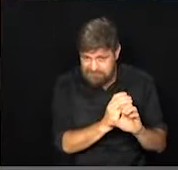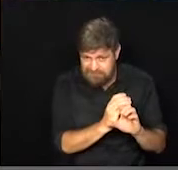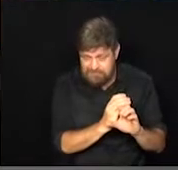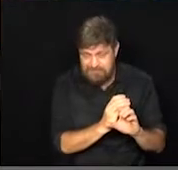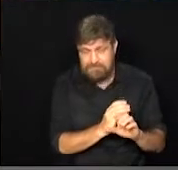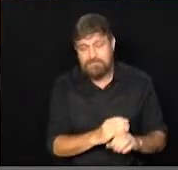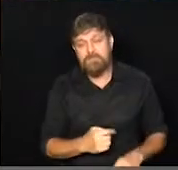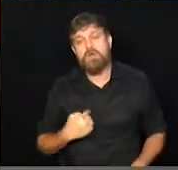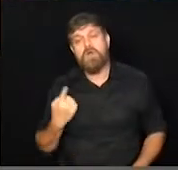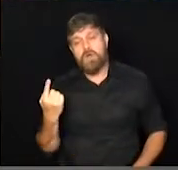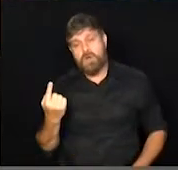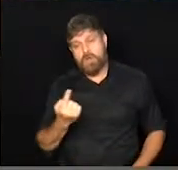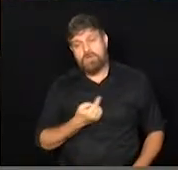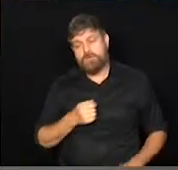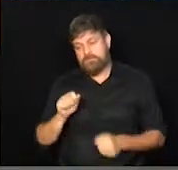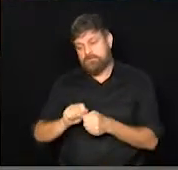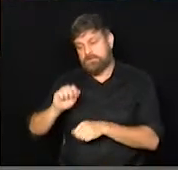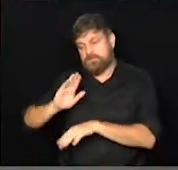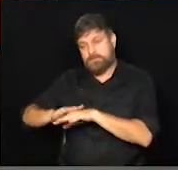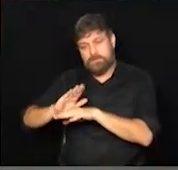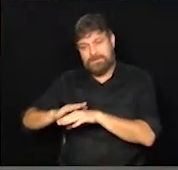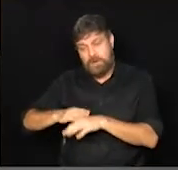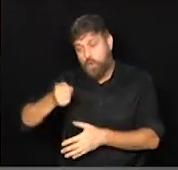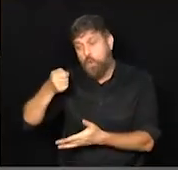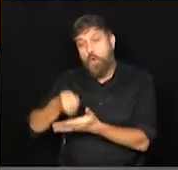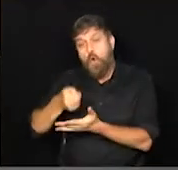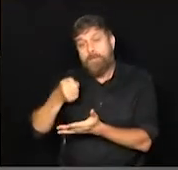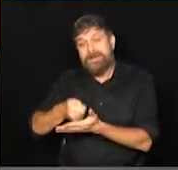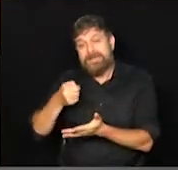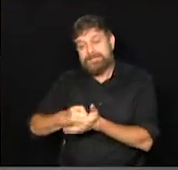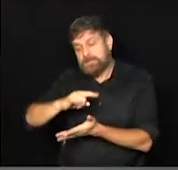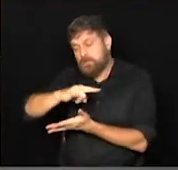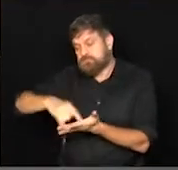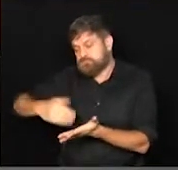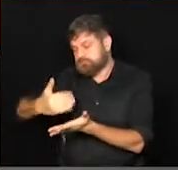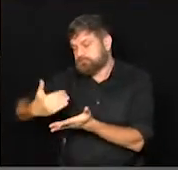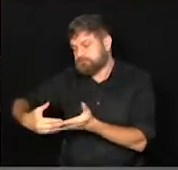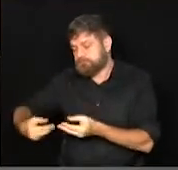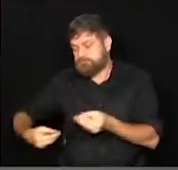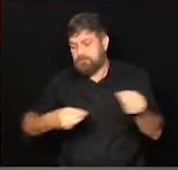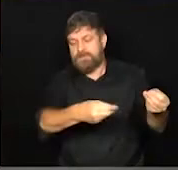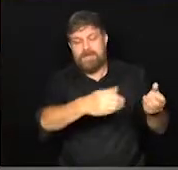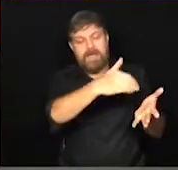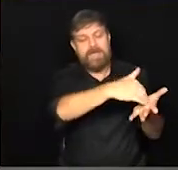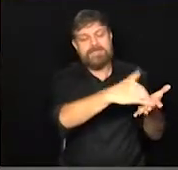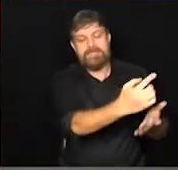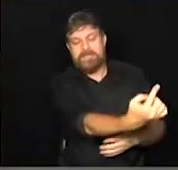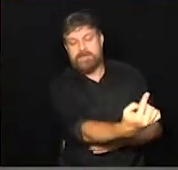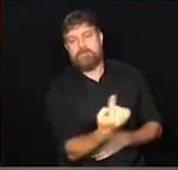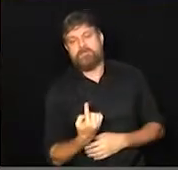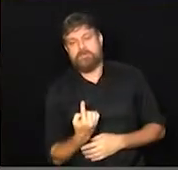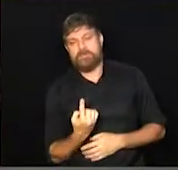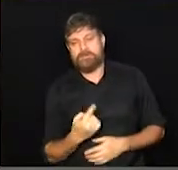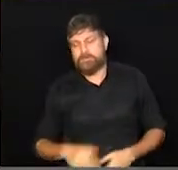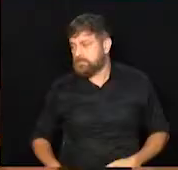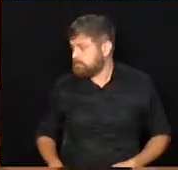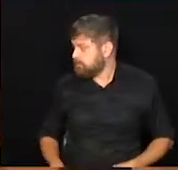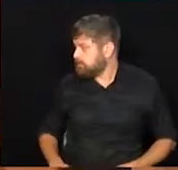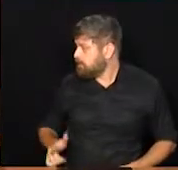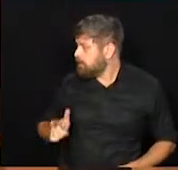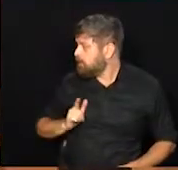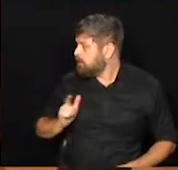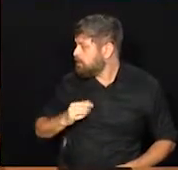convite, nós apresentamos um pedido de convocação da secretária. Não sei se vocês têm algum